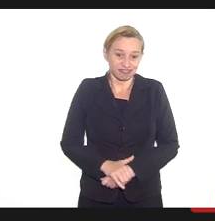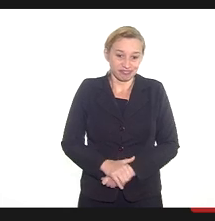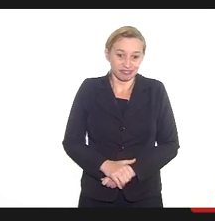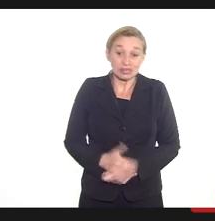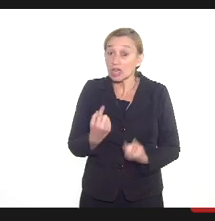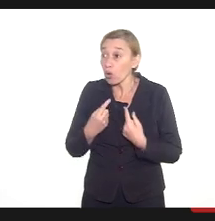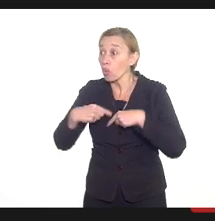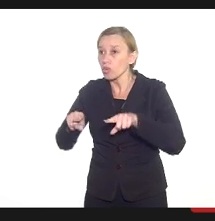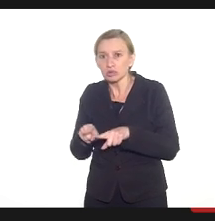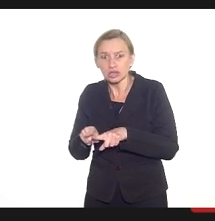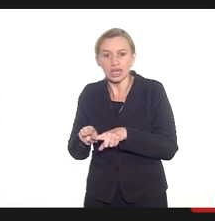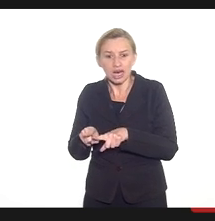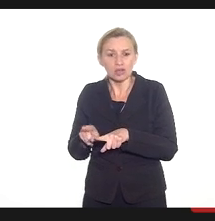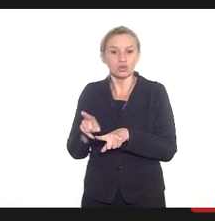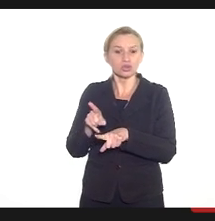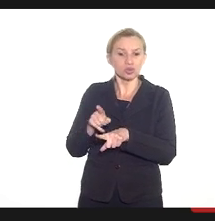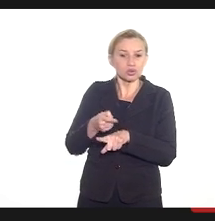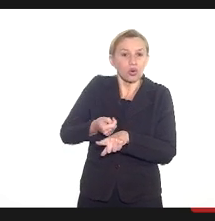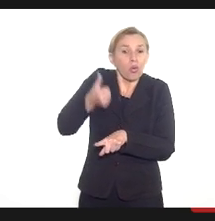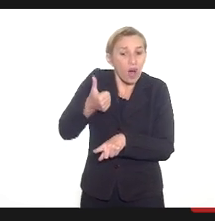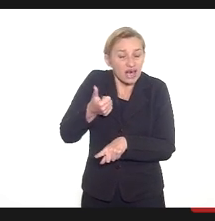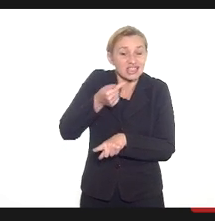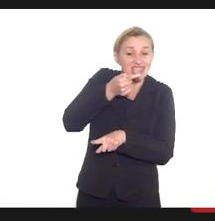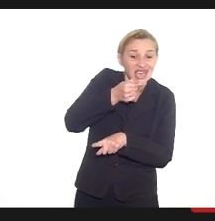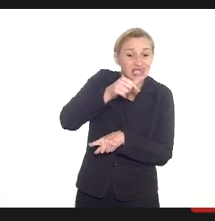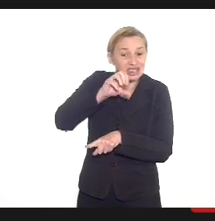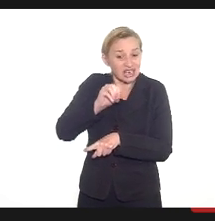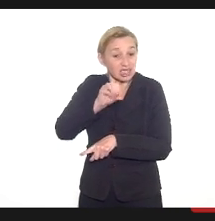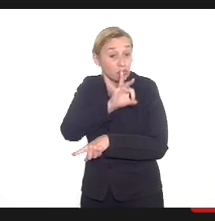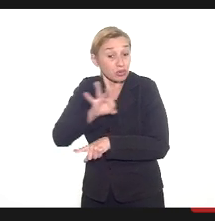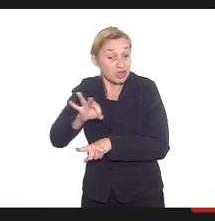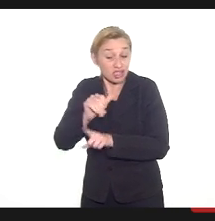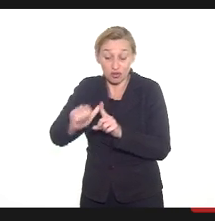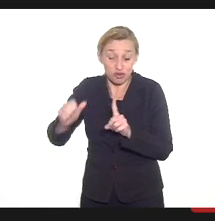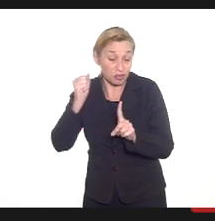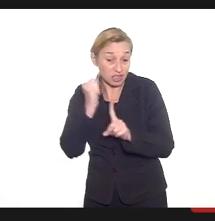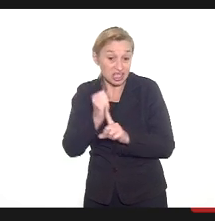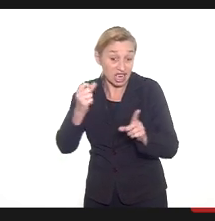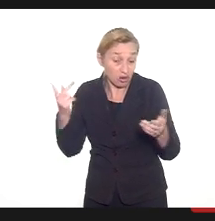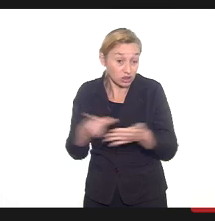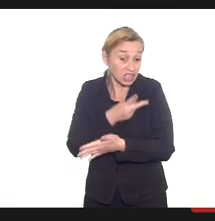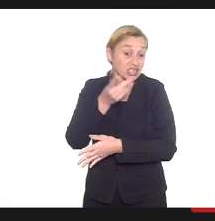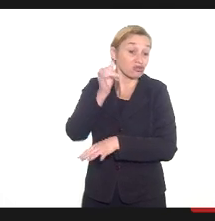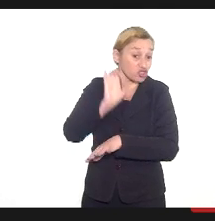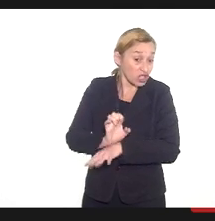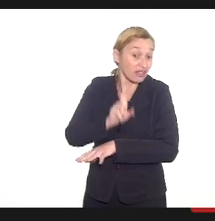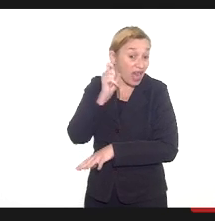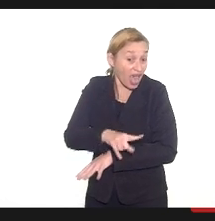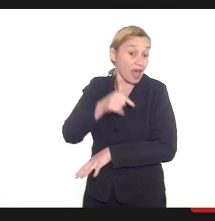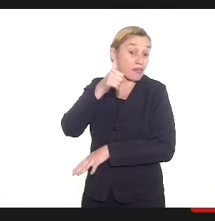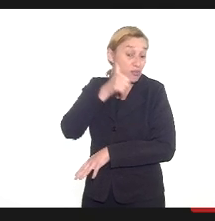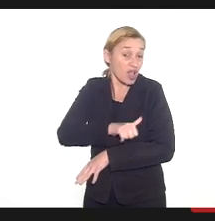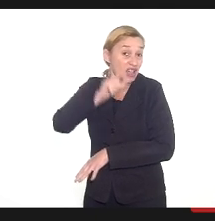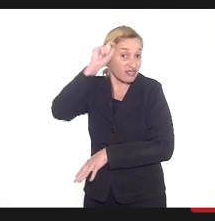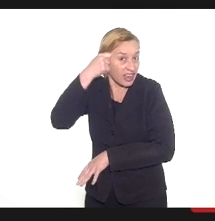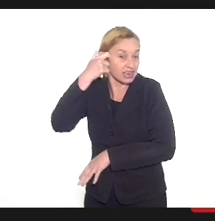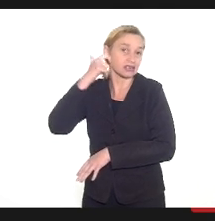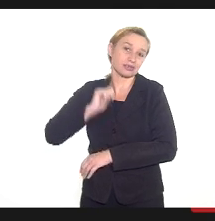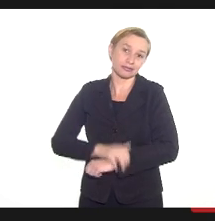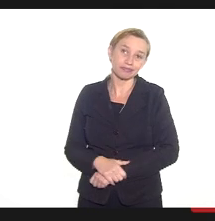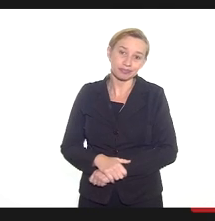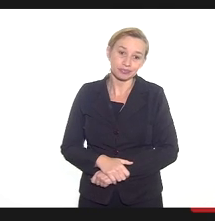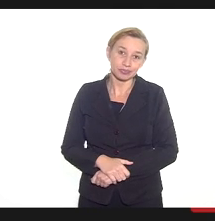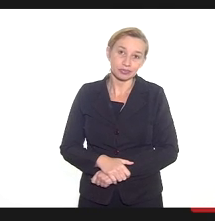ao contrário disso, nós somos quase 70% dos feminicídios que acontecem nesse estado é com mulheres